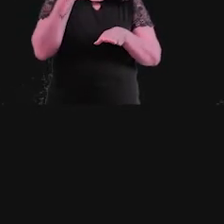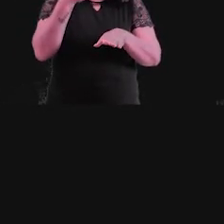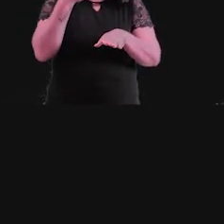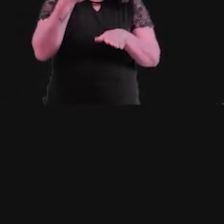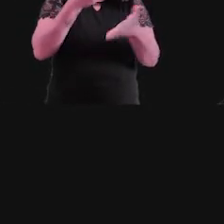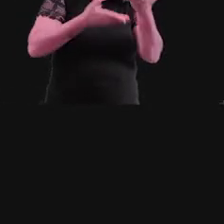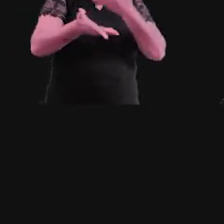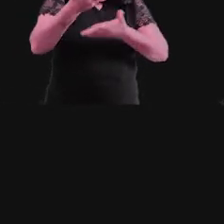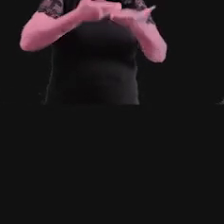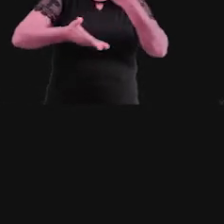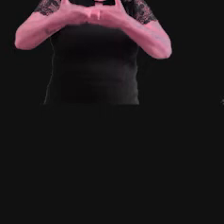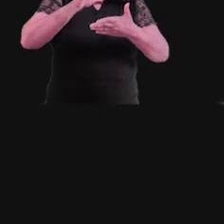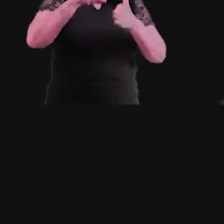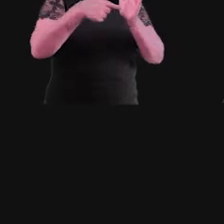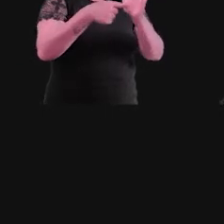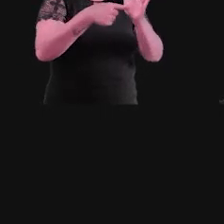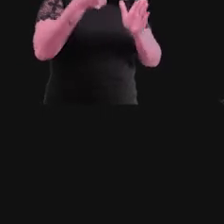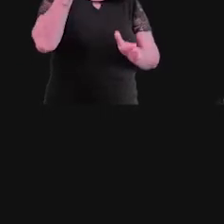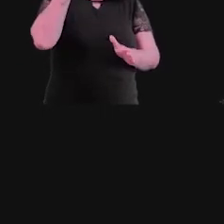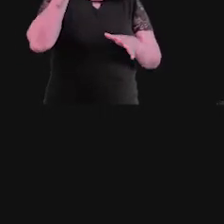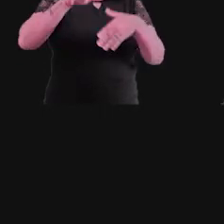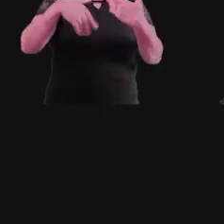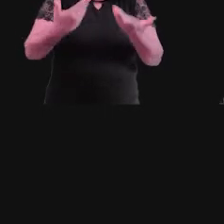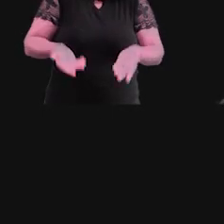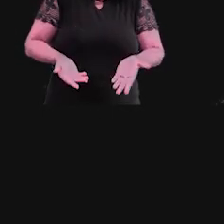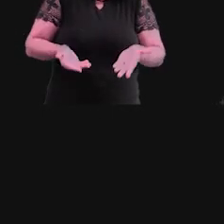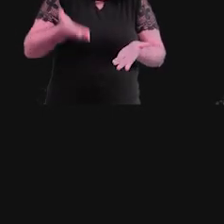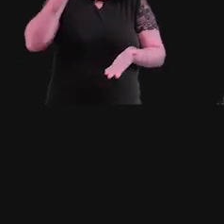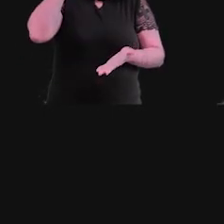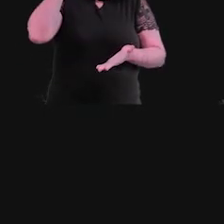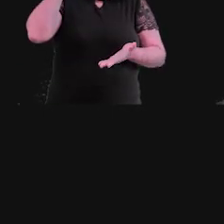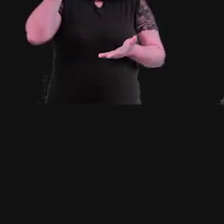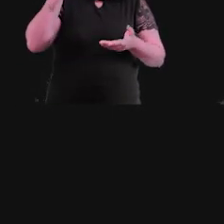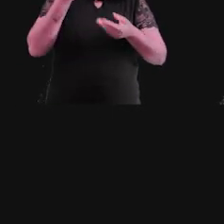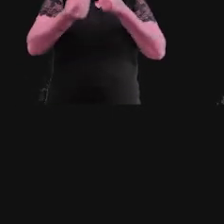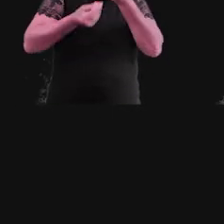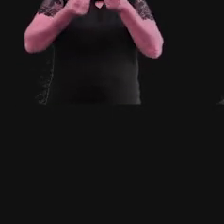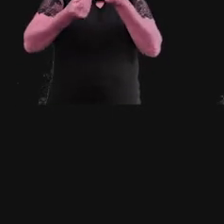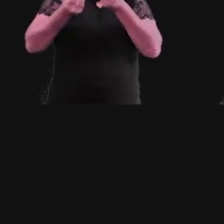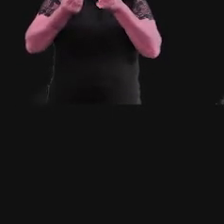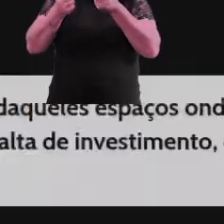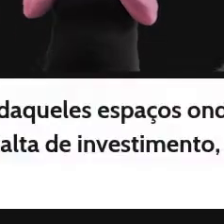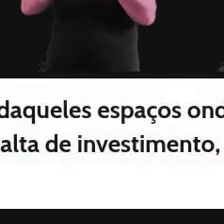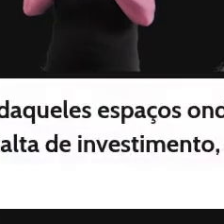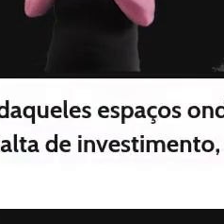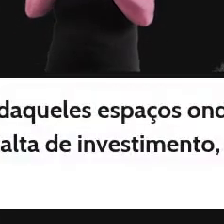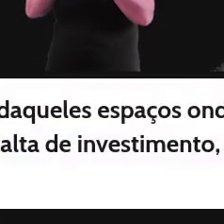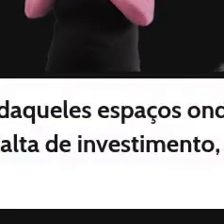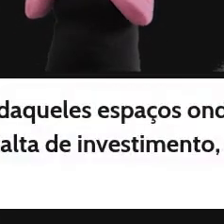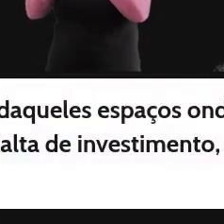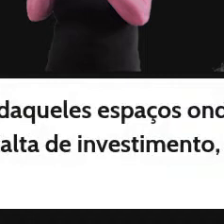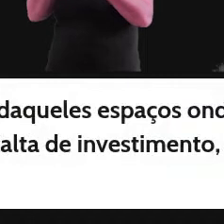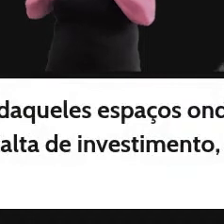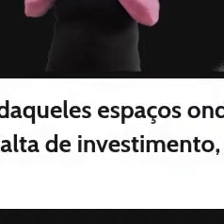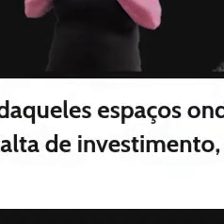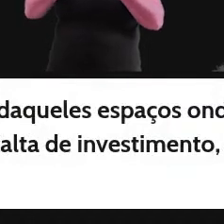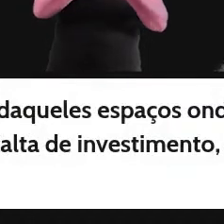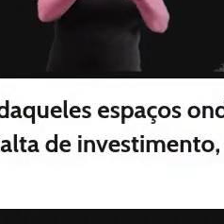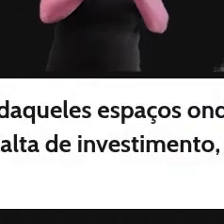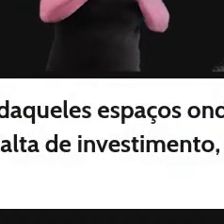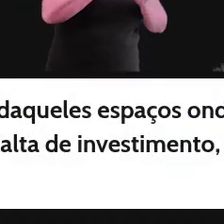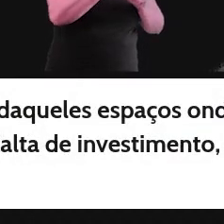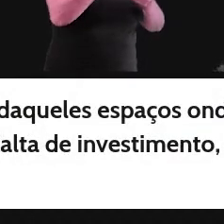interagem com aquela exposição, tentando, então, saber o que interessa esse público, como que a gente pode melhorar a nossa